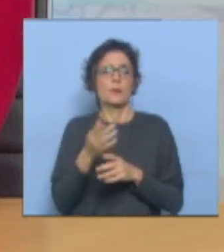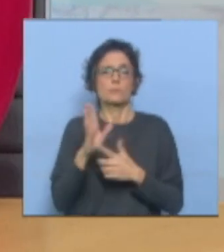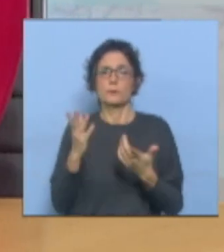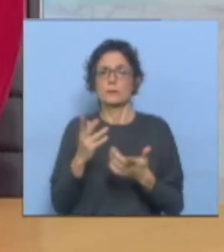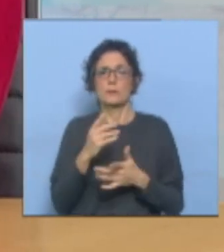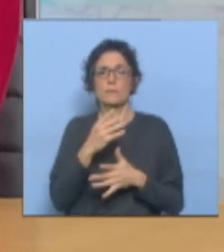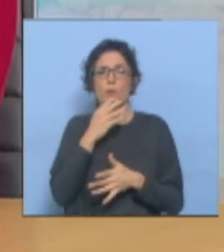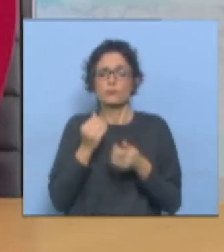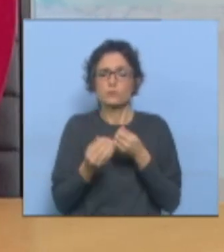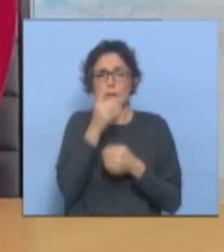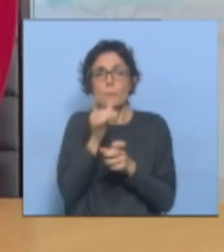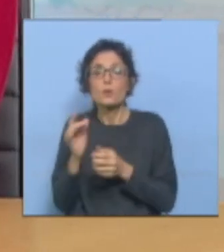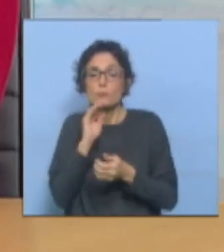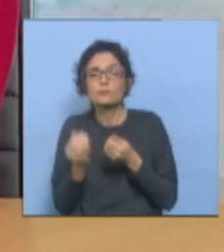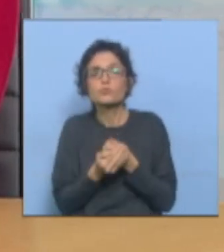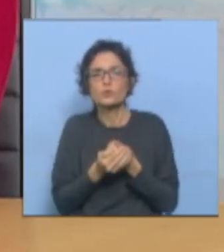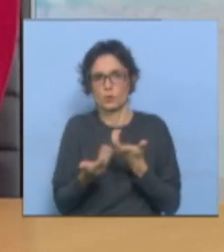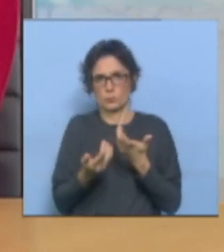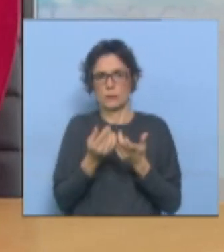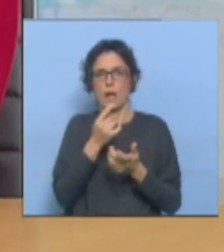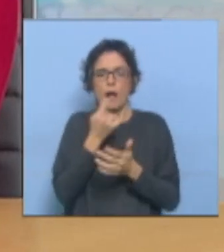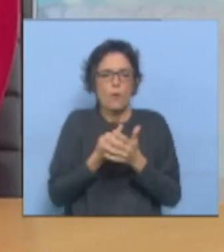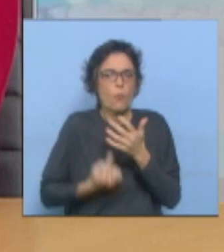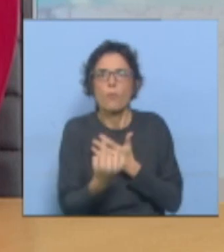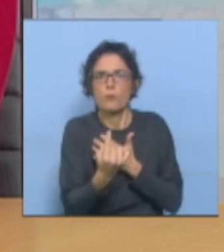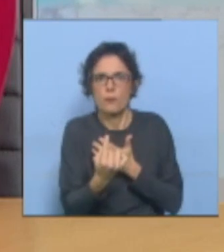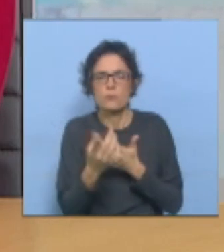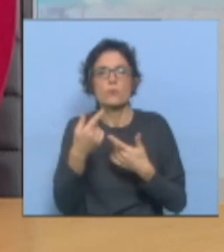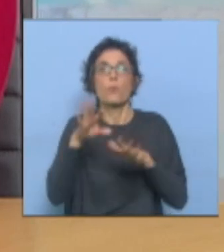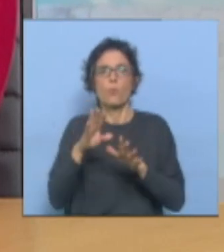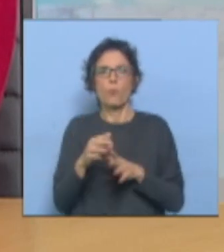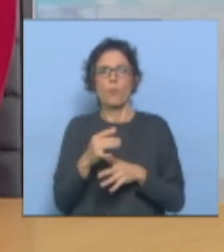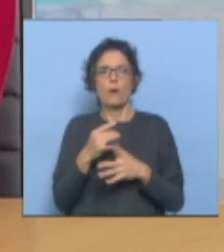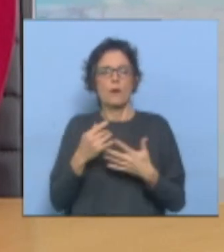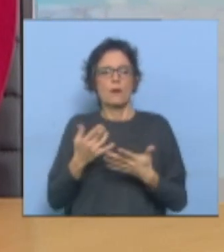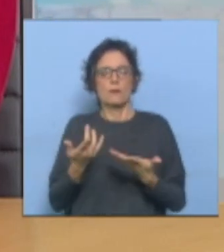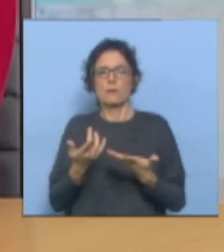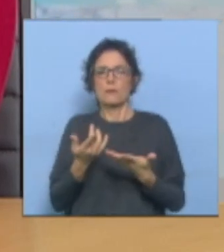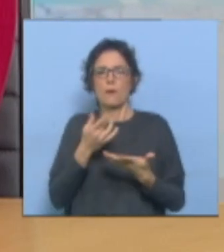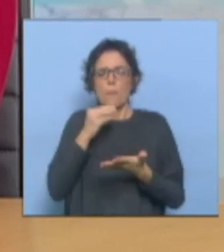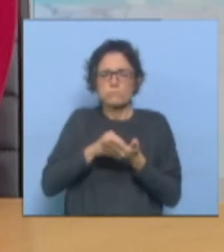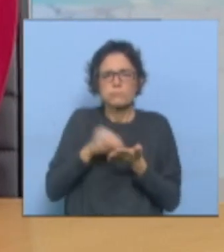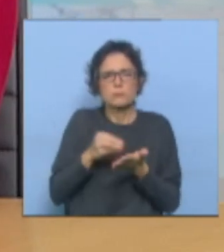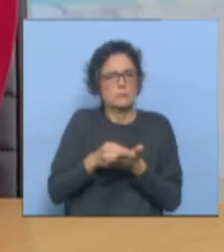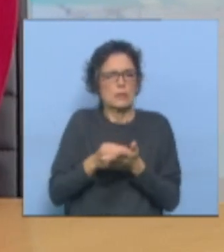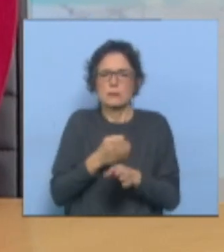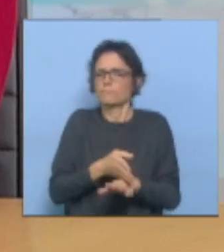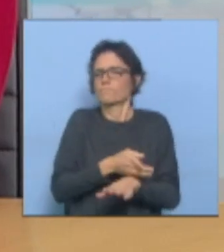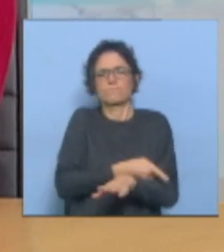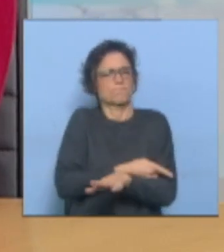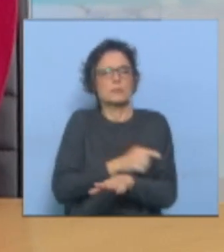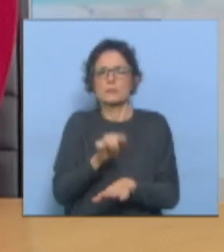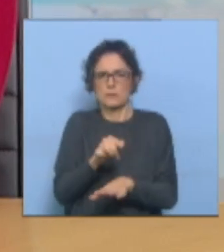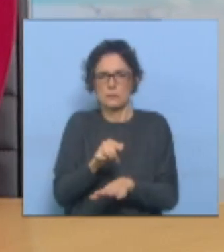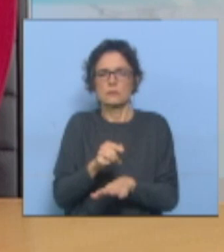solidão, a pobreza extrema. Ainda esta semana a Renascença passou uma das reportagens numa das Missões País, que está a decorrer